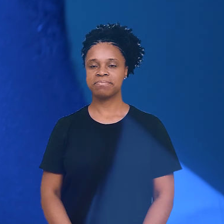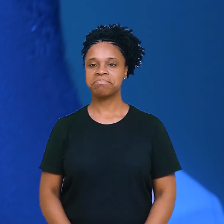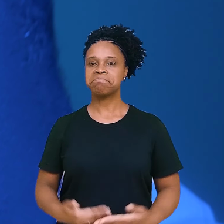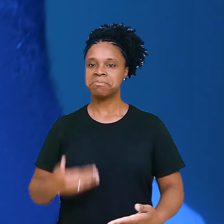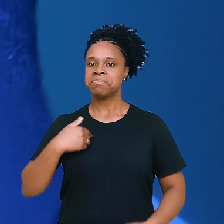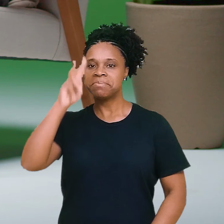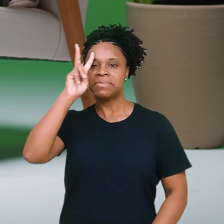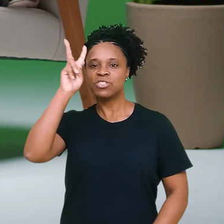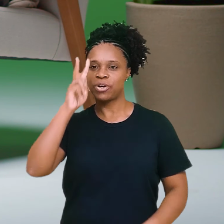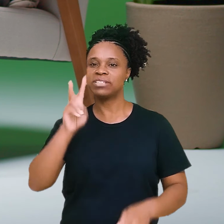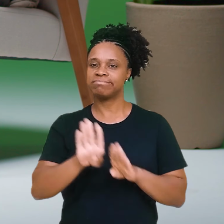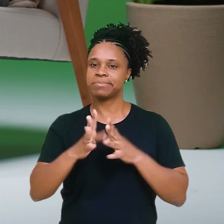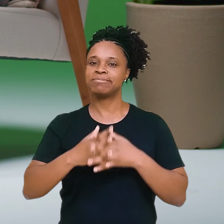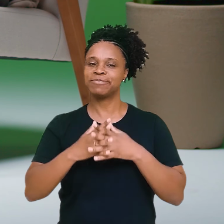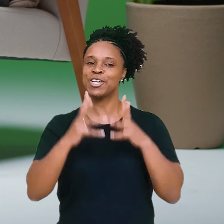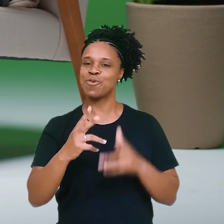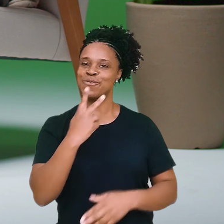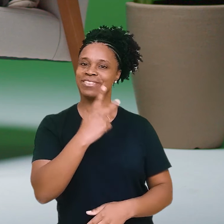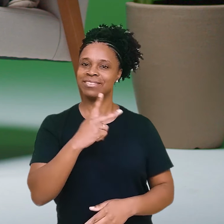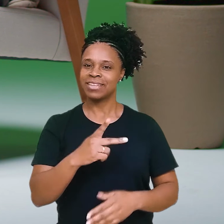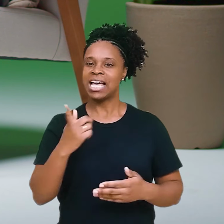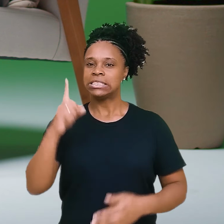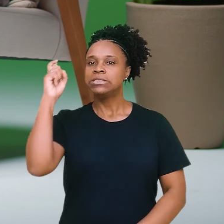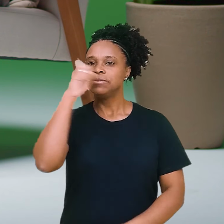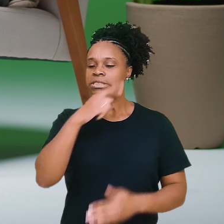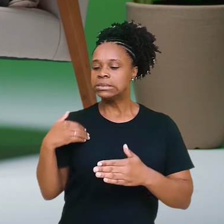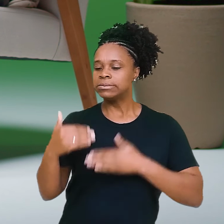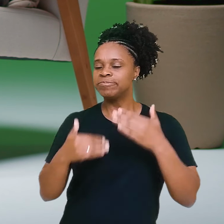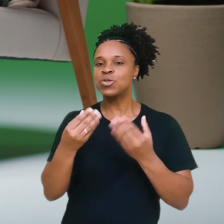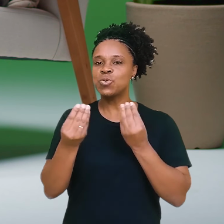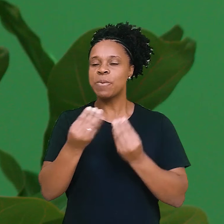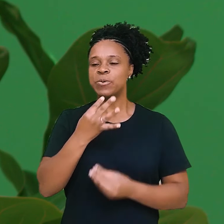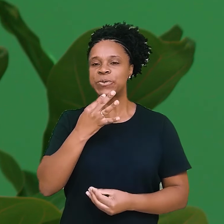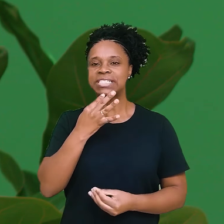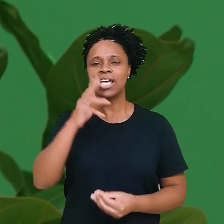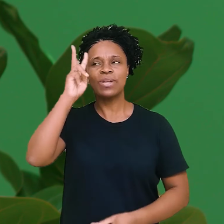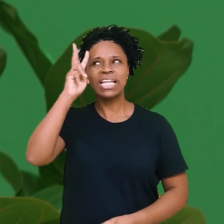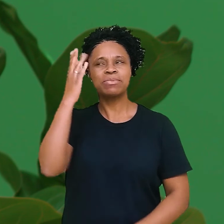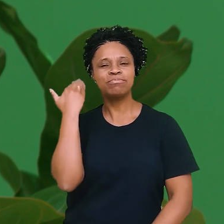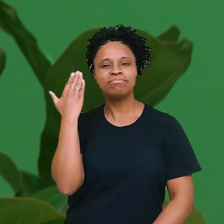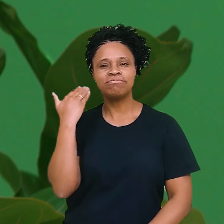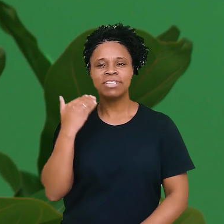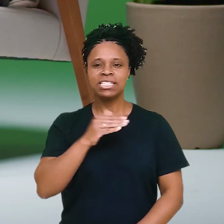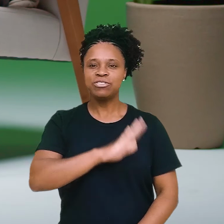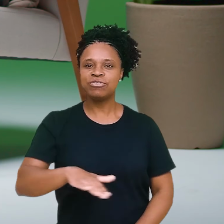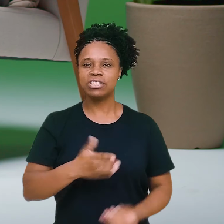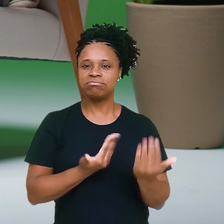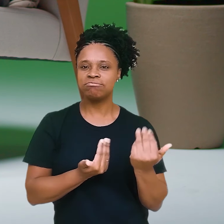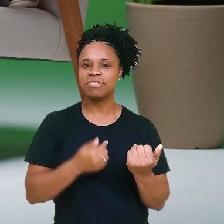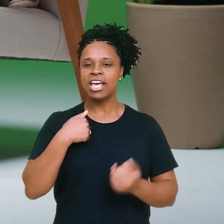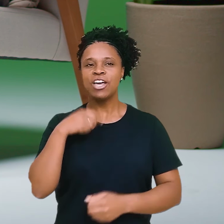Uma história bem complexa também, assim como a Luísa, é bem difícil esse processo de reconhecimento. Lembro que na minha adolescência, na minha infância,